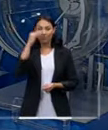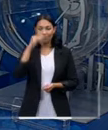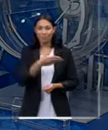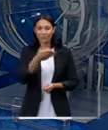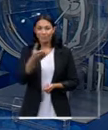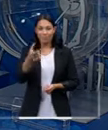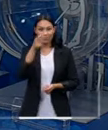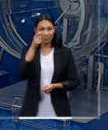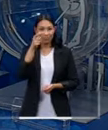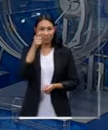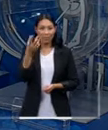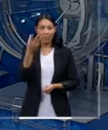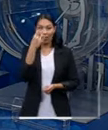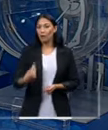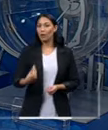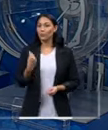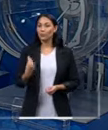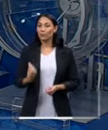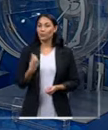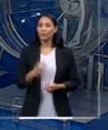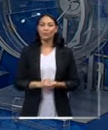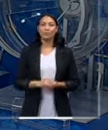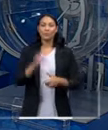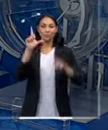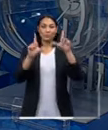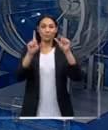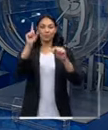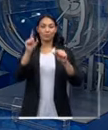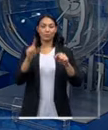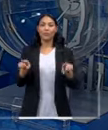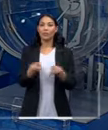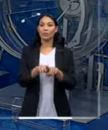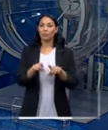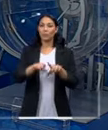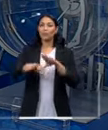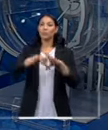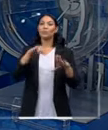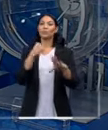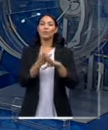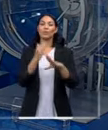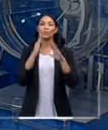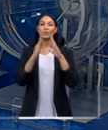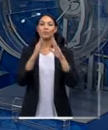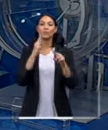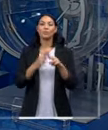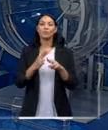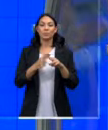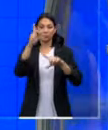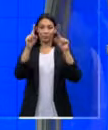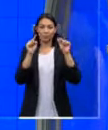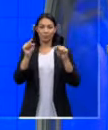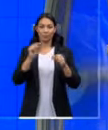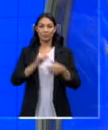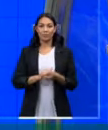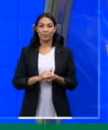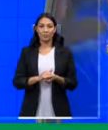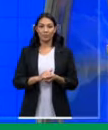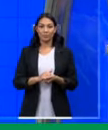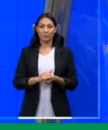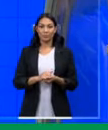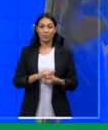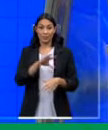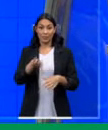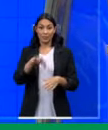boa noite a todos que nos acompanham ao vivo através da Rede TV e também via Facebook e YouTube da Caixa da Rede TV. Está no ar o